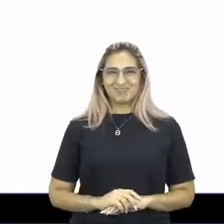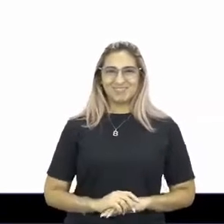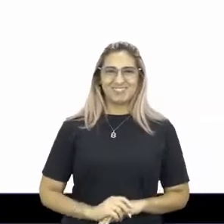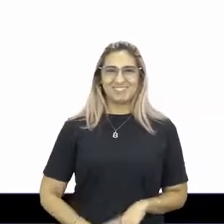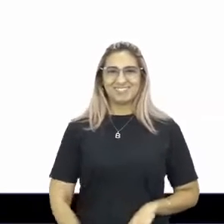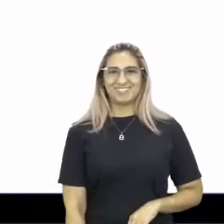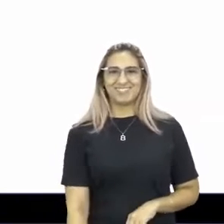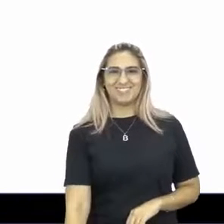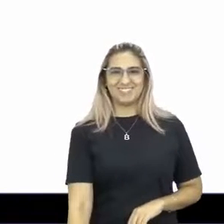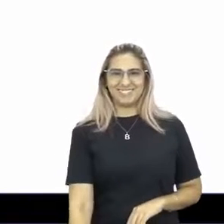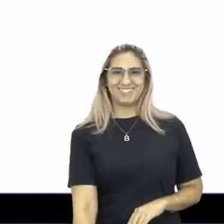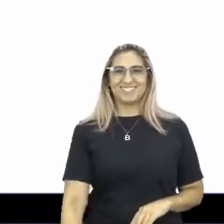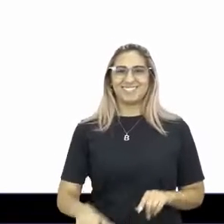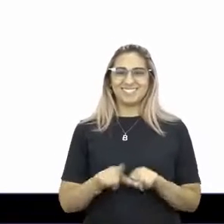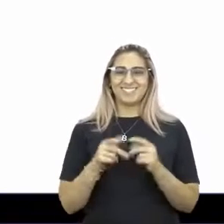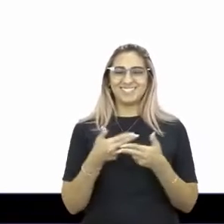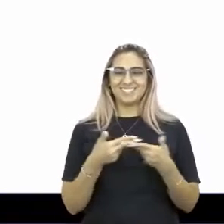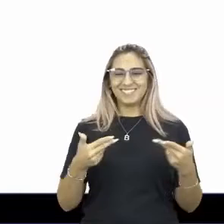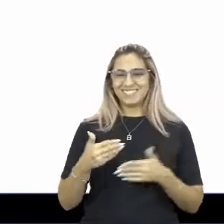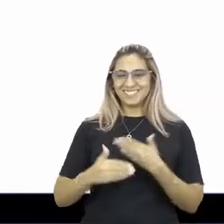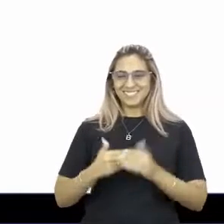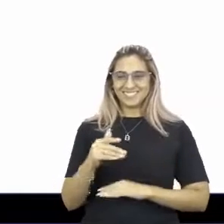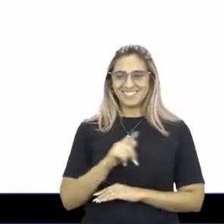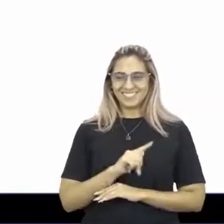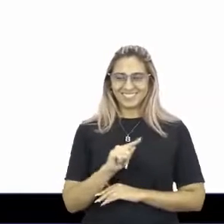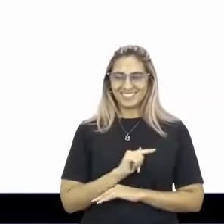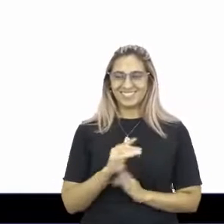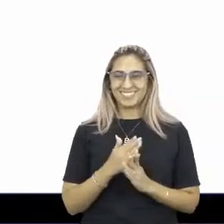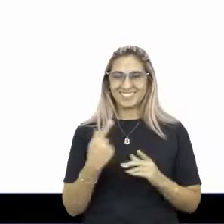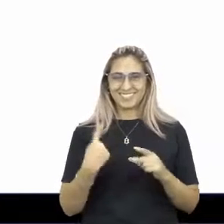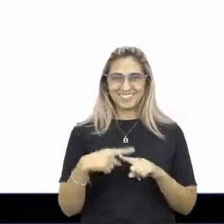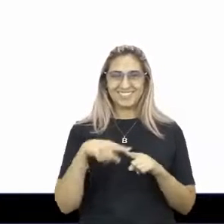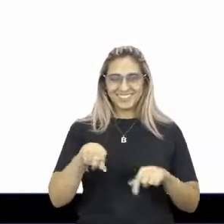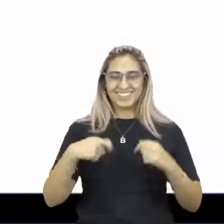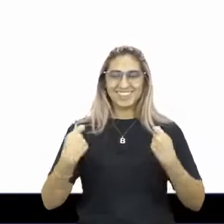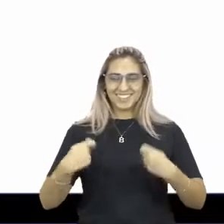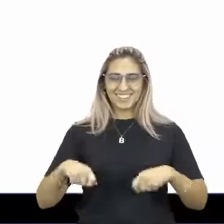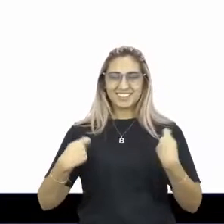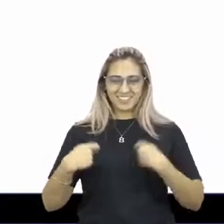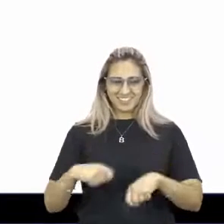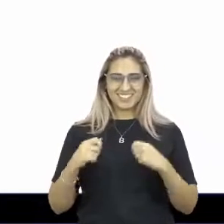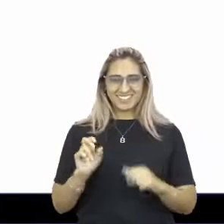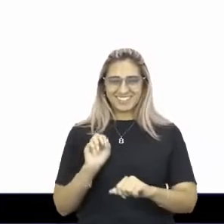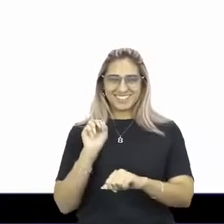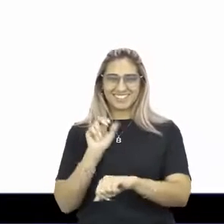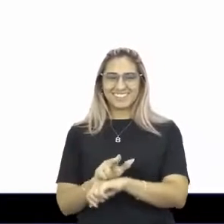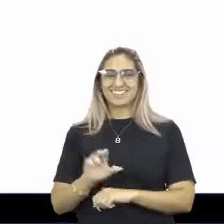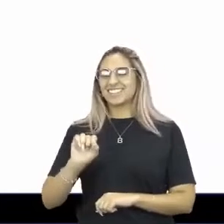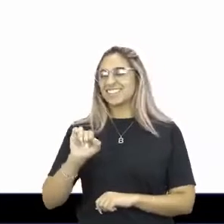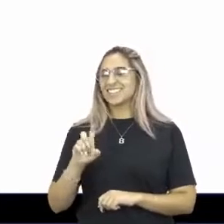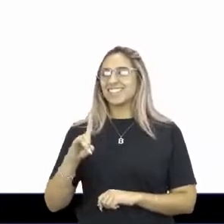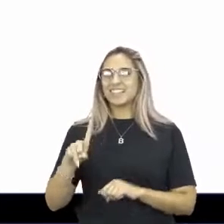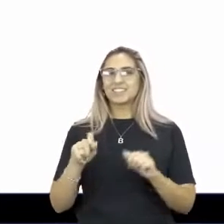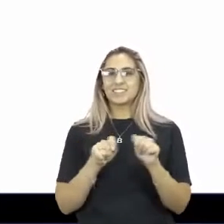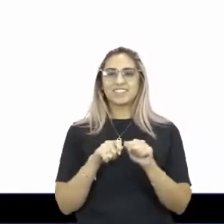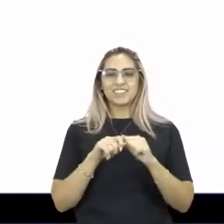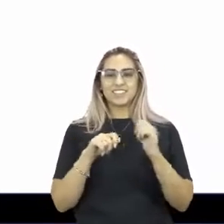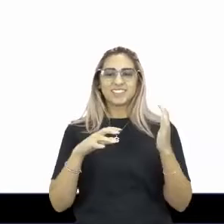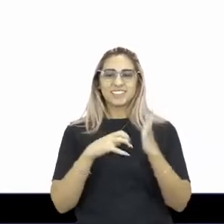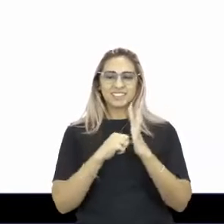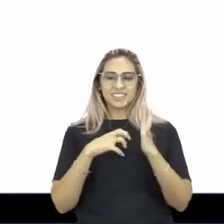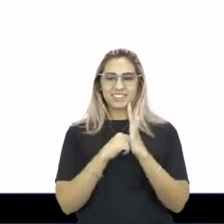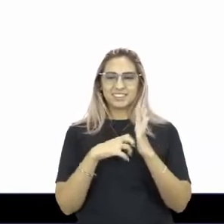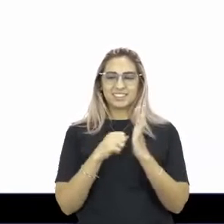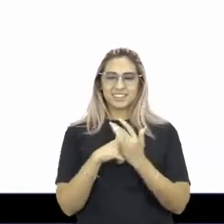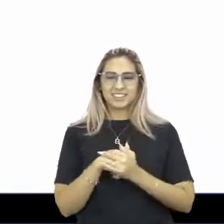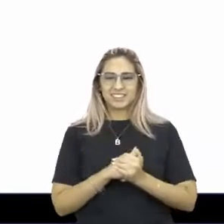Após ter clicado lá, vem uma coisa muito importante aqui. Por que ele precisa entrar na sede para realizar a inscrição? Por